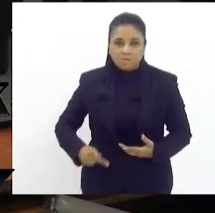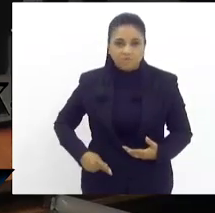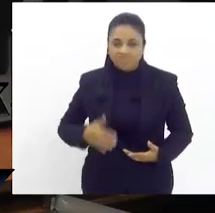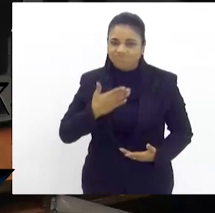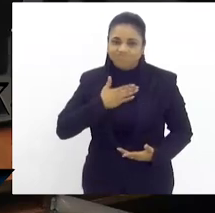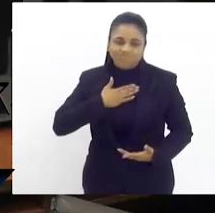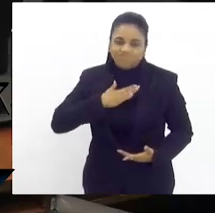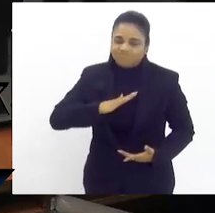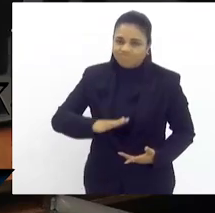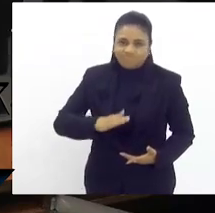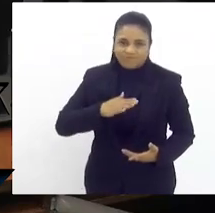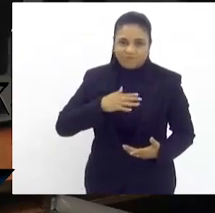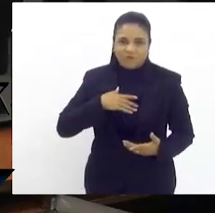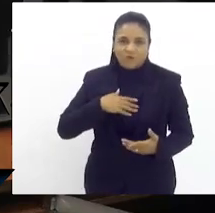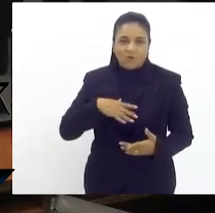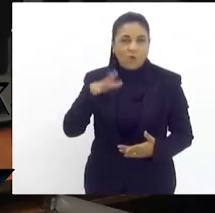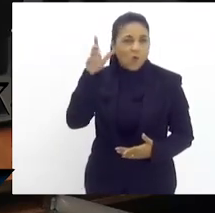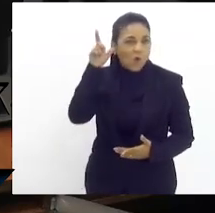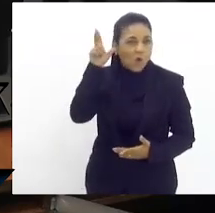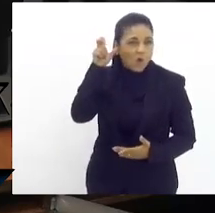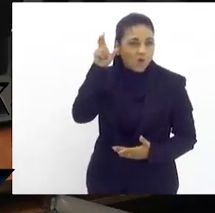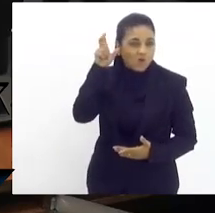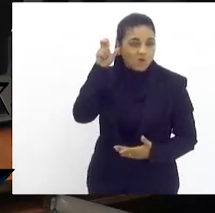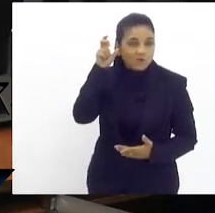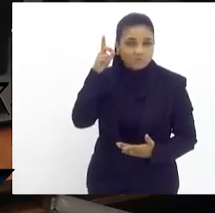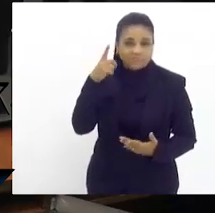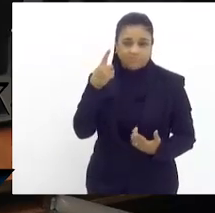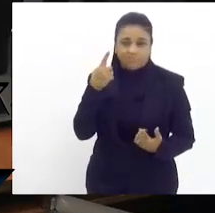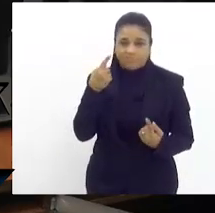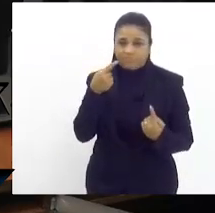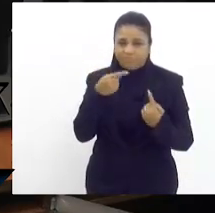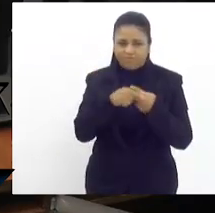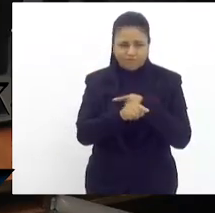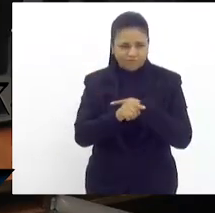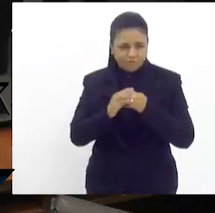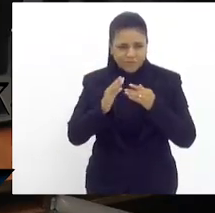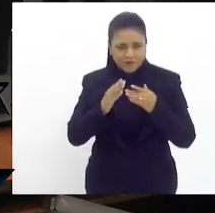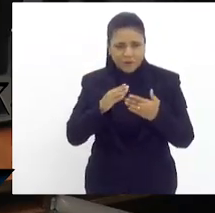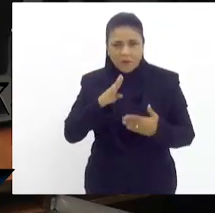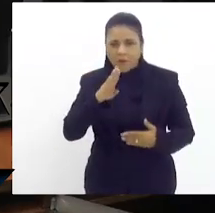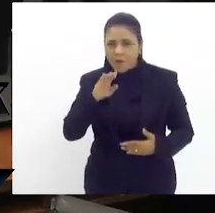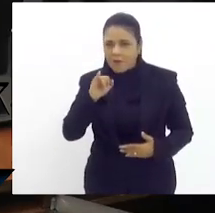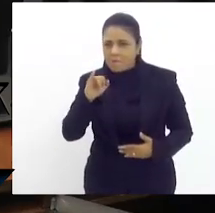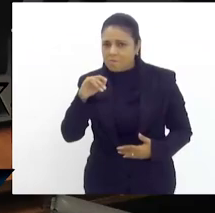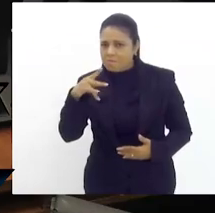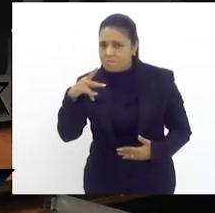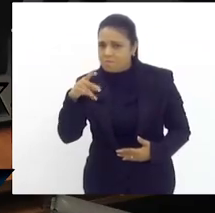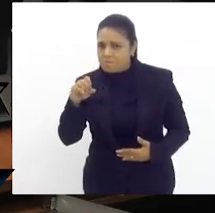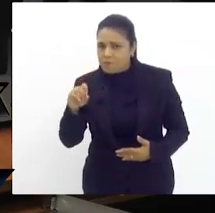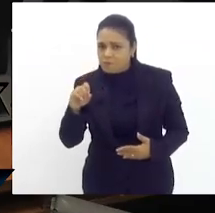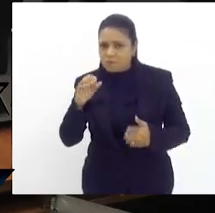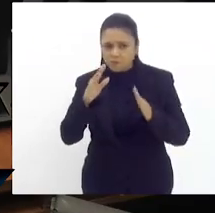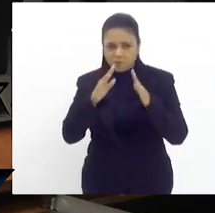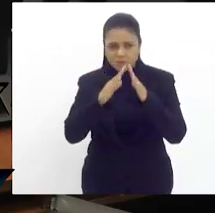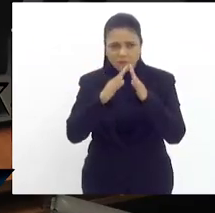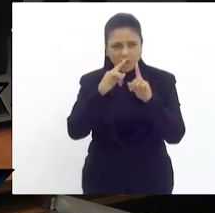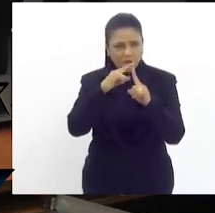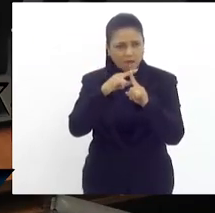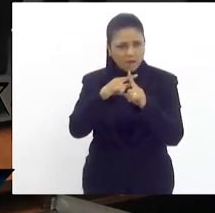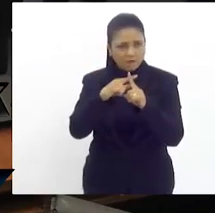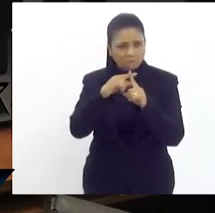heresia não existe Bispo na Igreja Católica Apostólica Romana